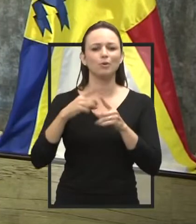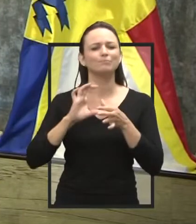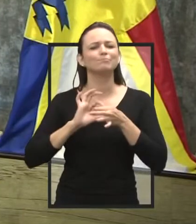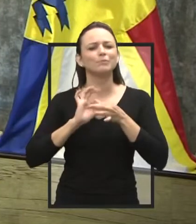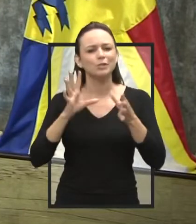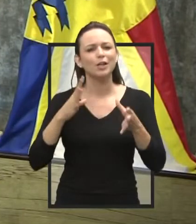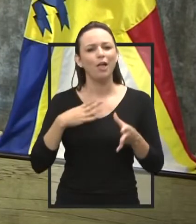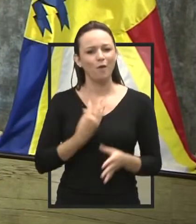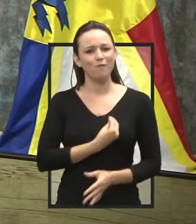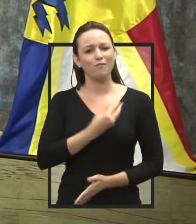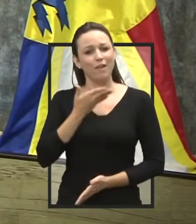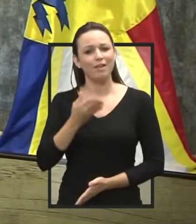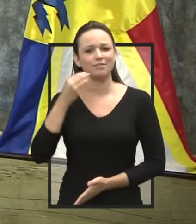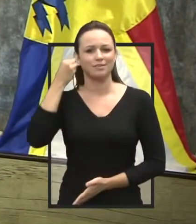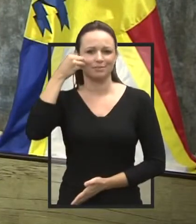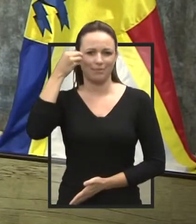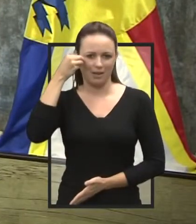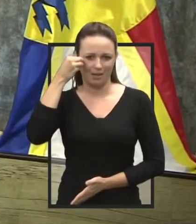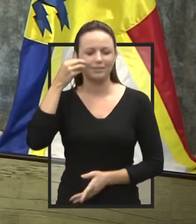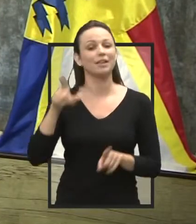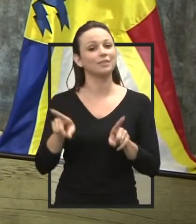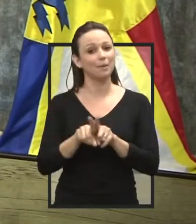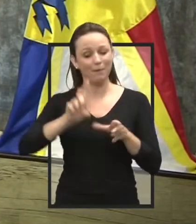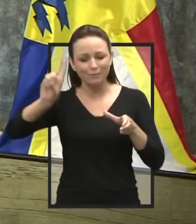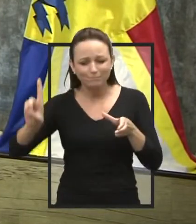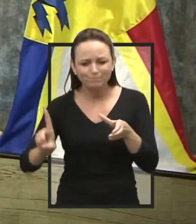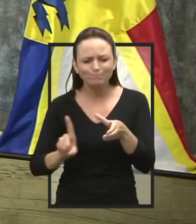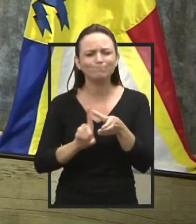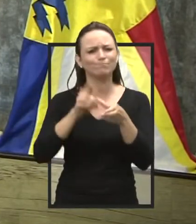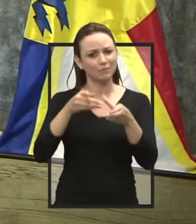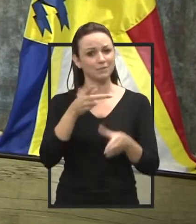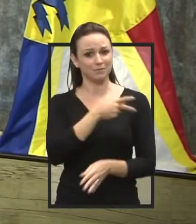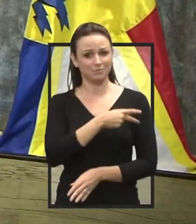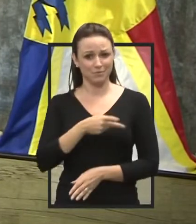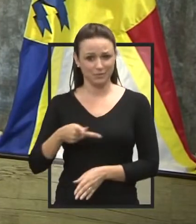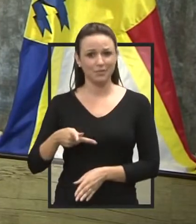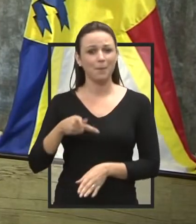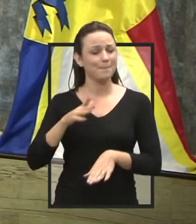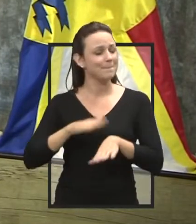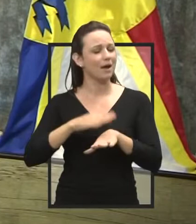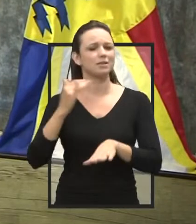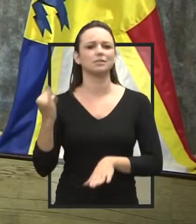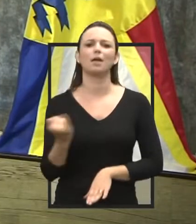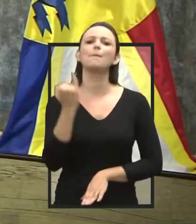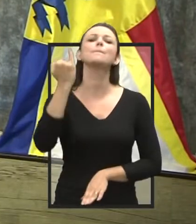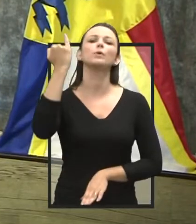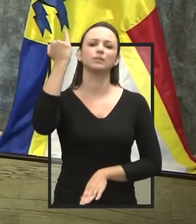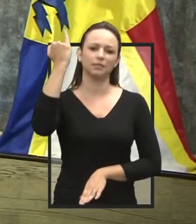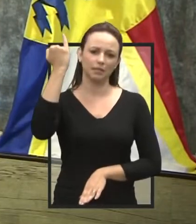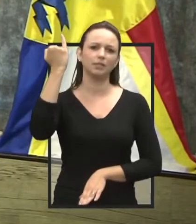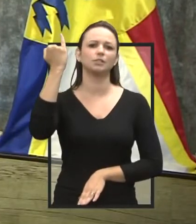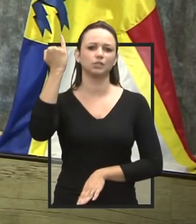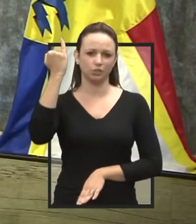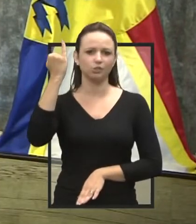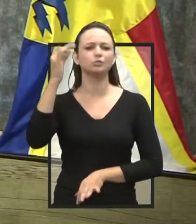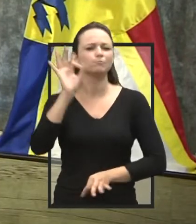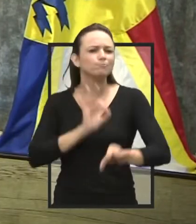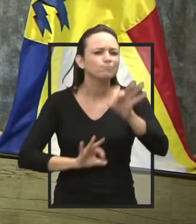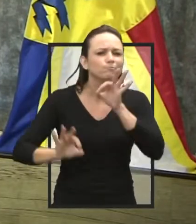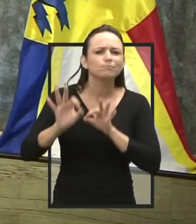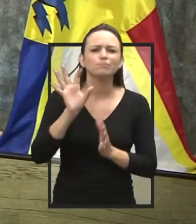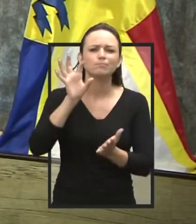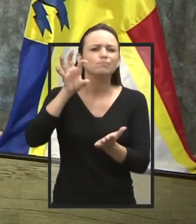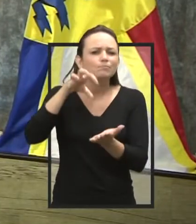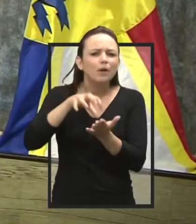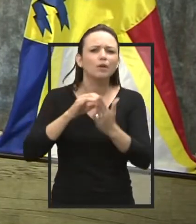experiência e ocupar este cargo, que é um dos cargos mais importantes na organização